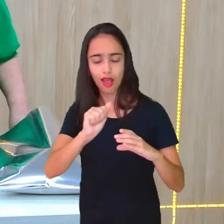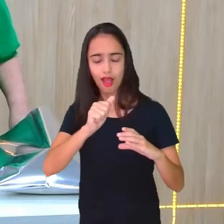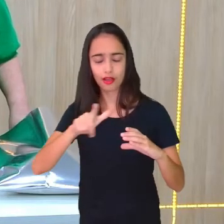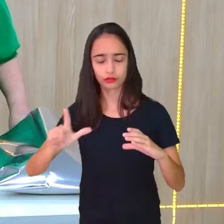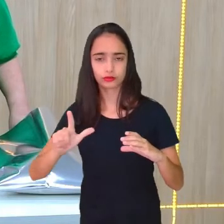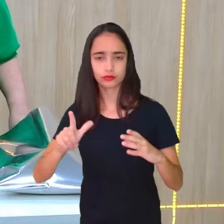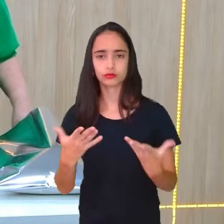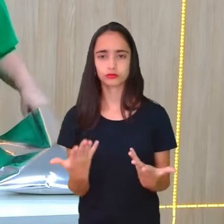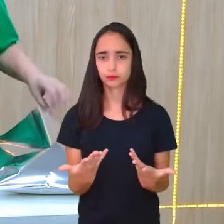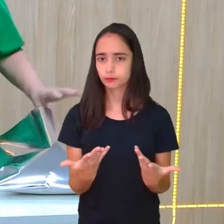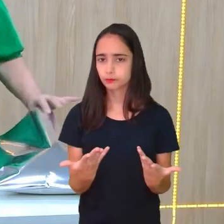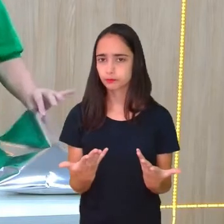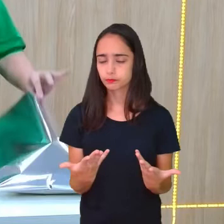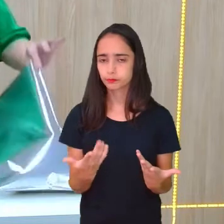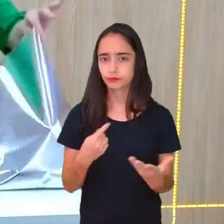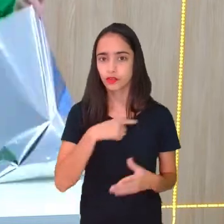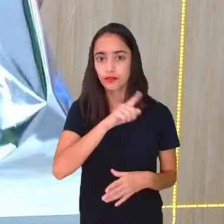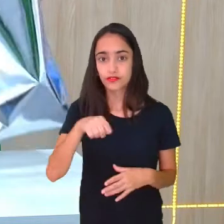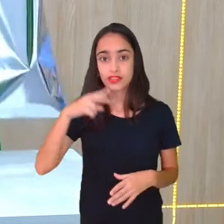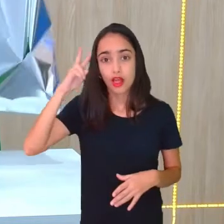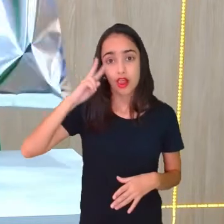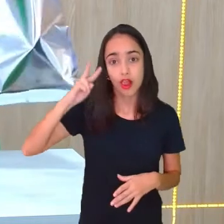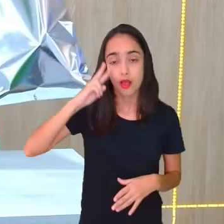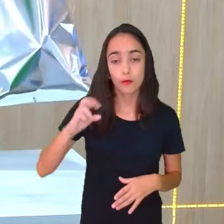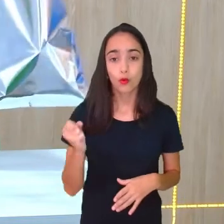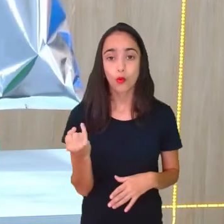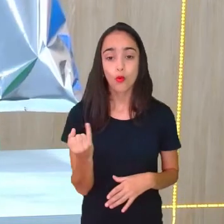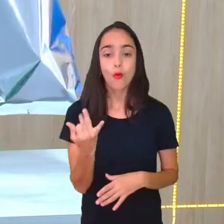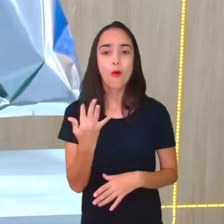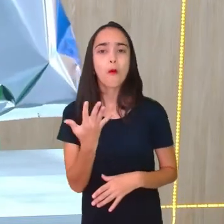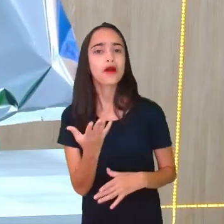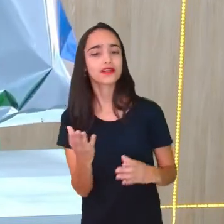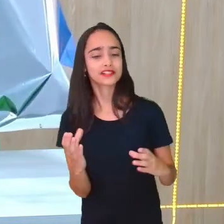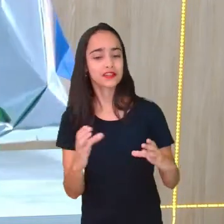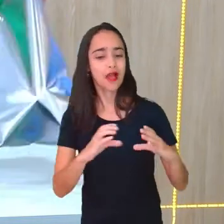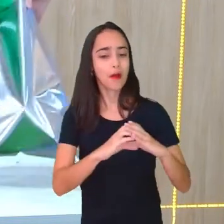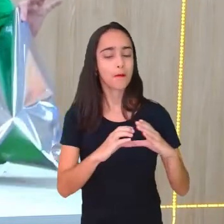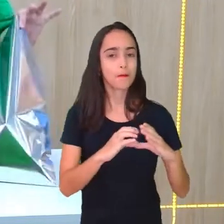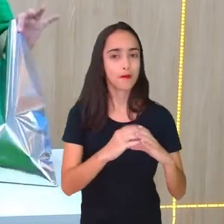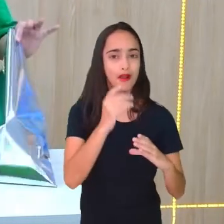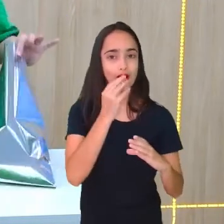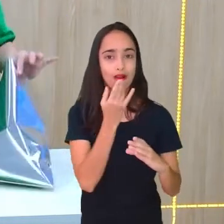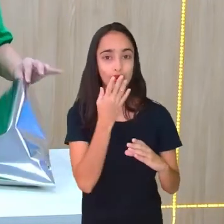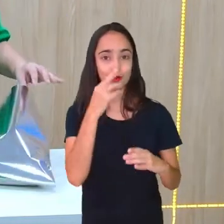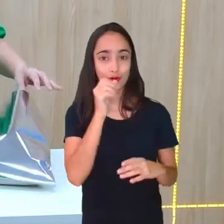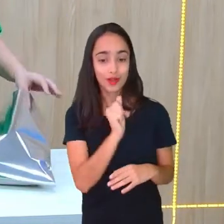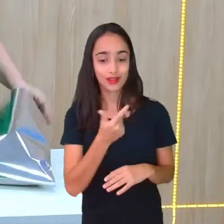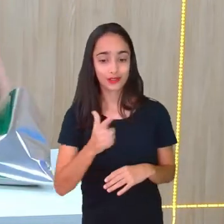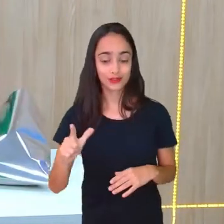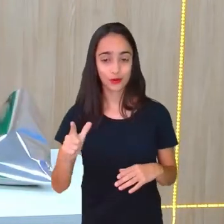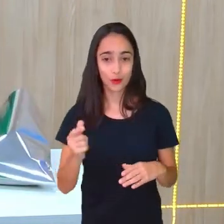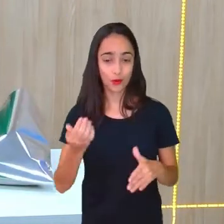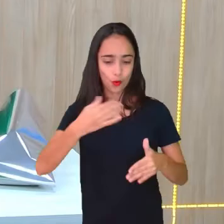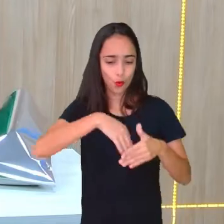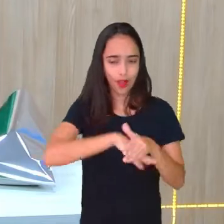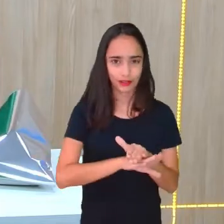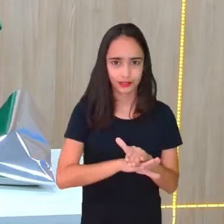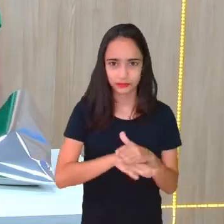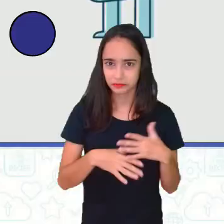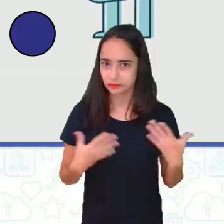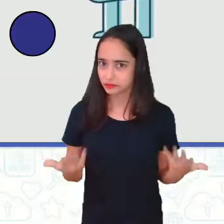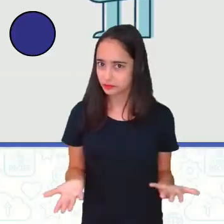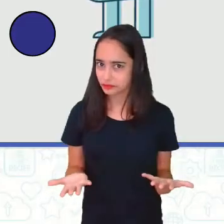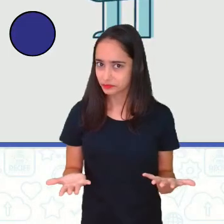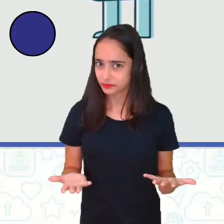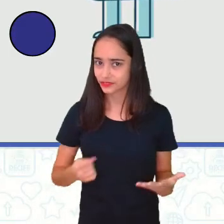aí, quem lembra quantas bolas azuis eu coloquei aqui? A gente vai mostrar